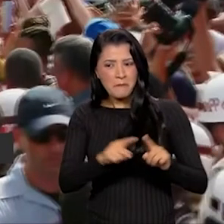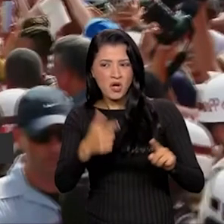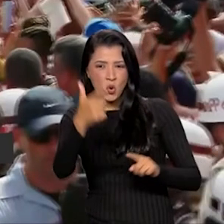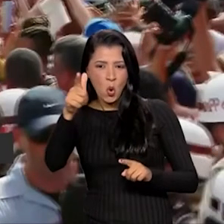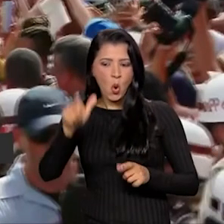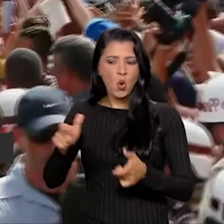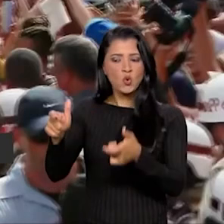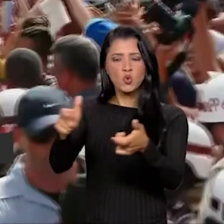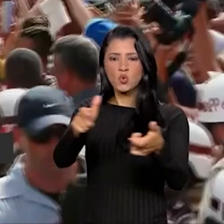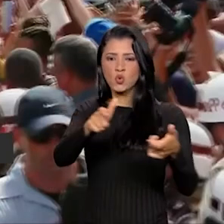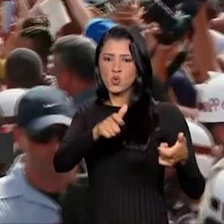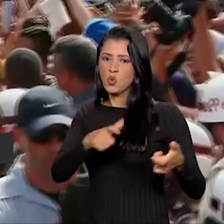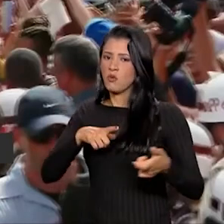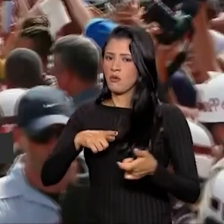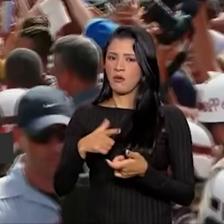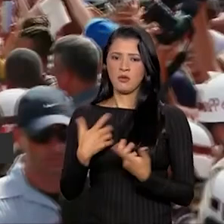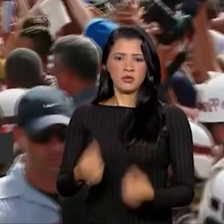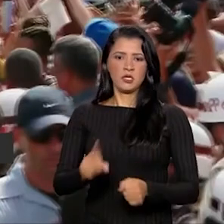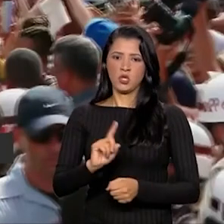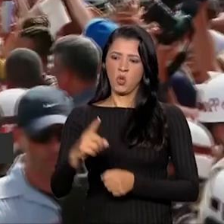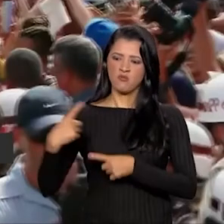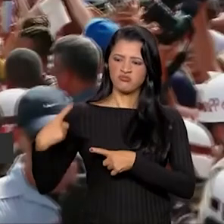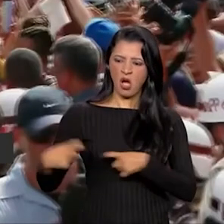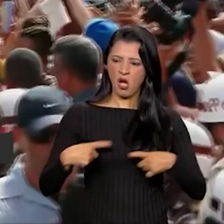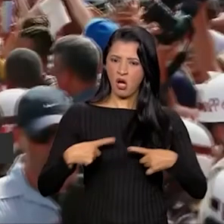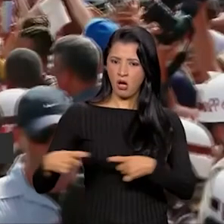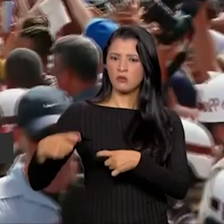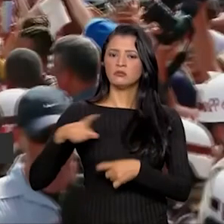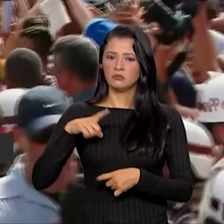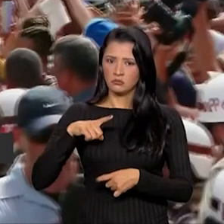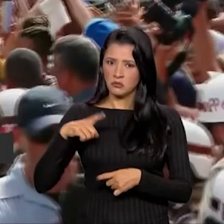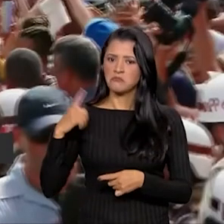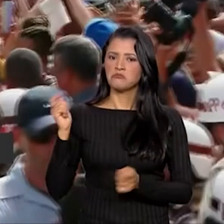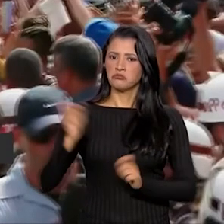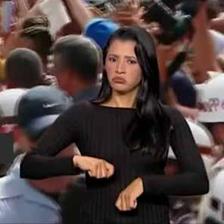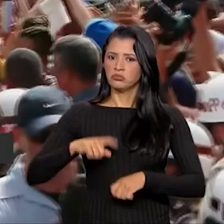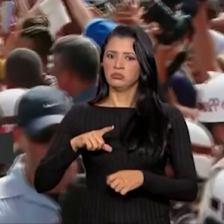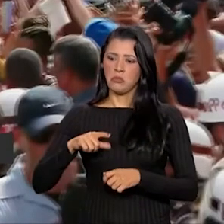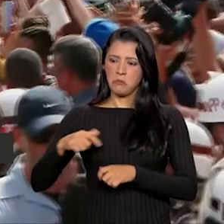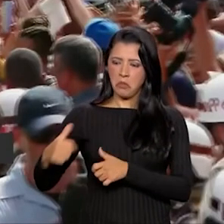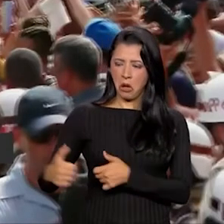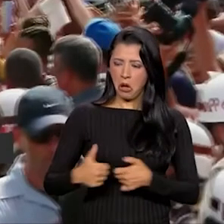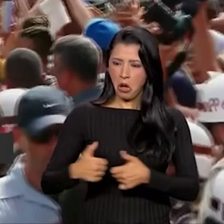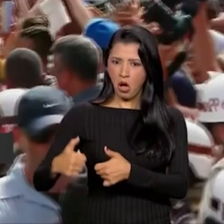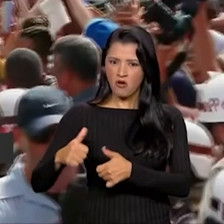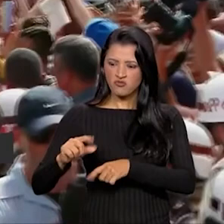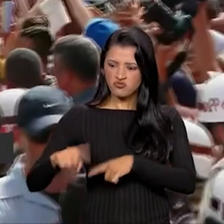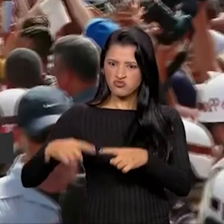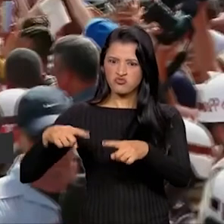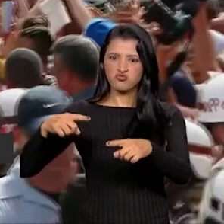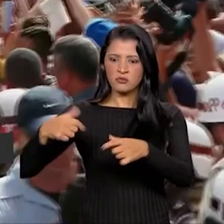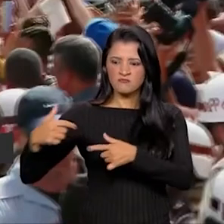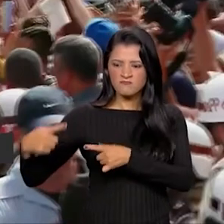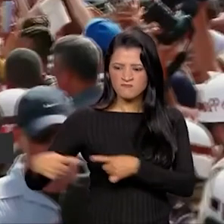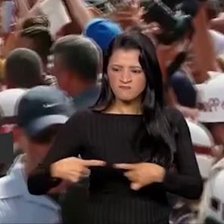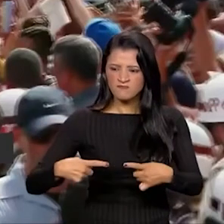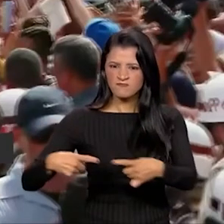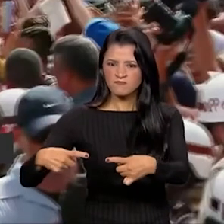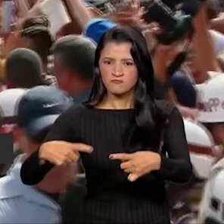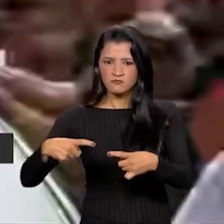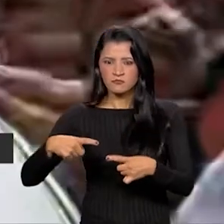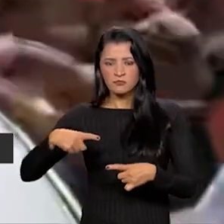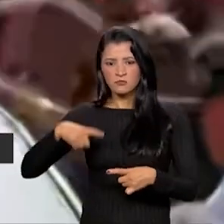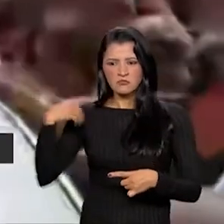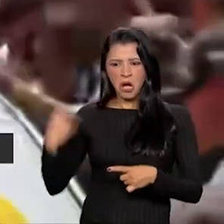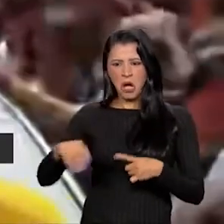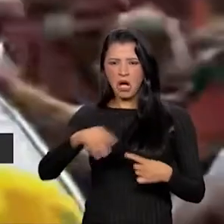também houve províncias onde as disputas chegaram a se tornar guerras. Guerras longas e